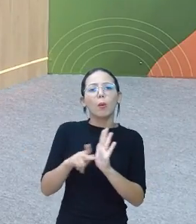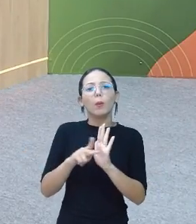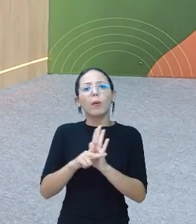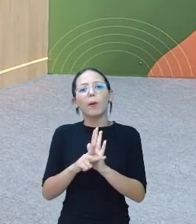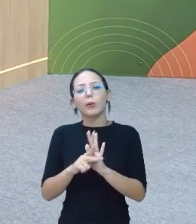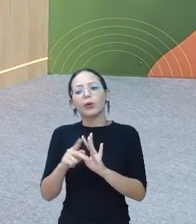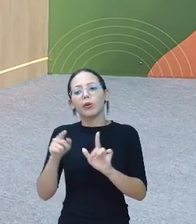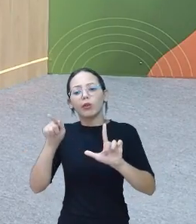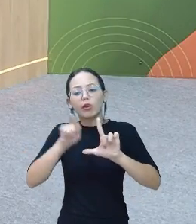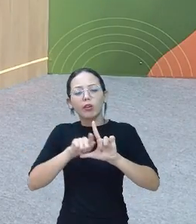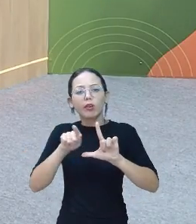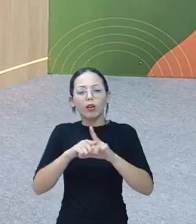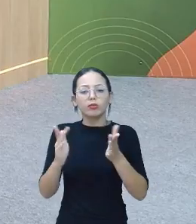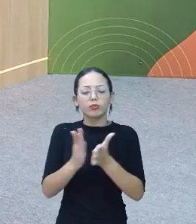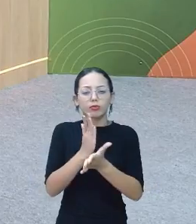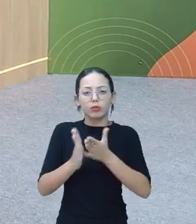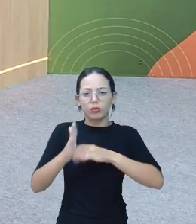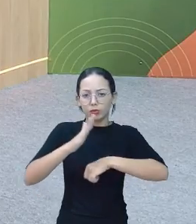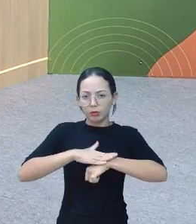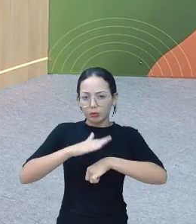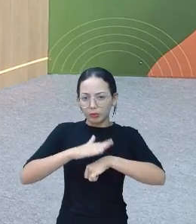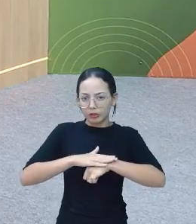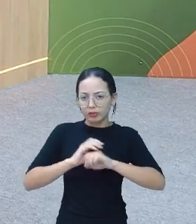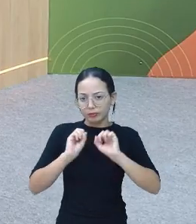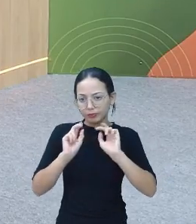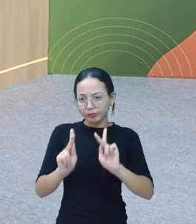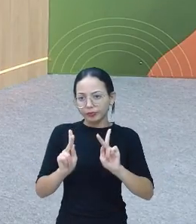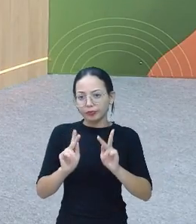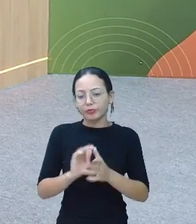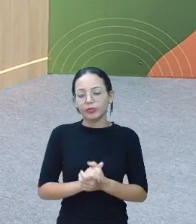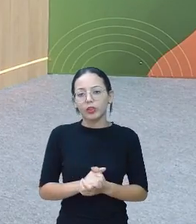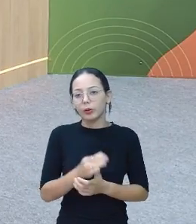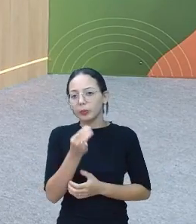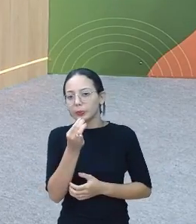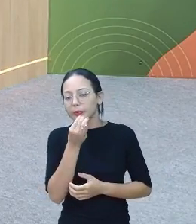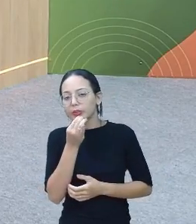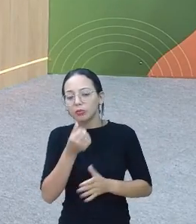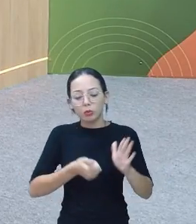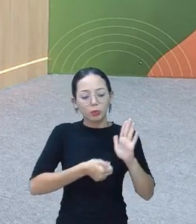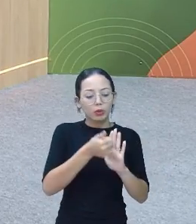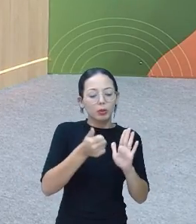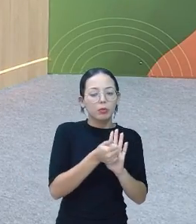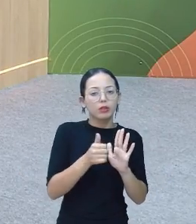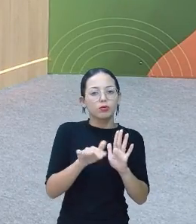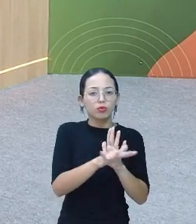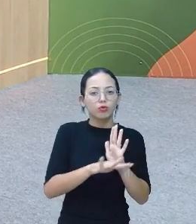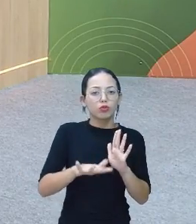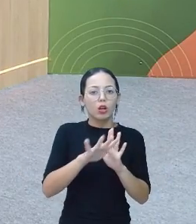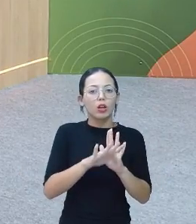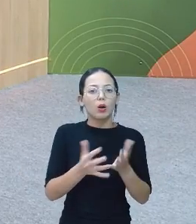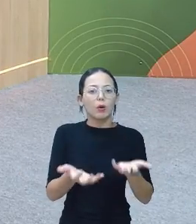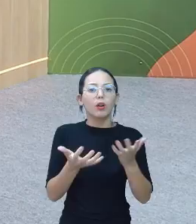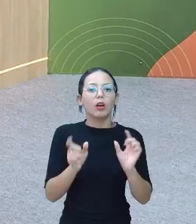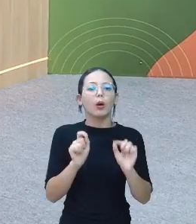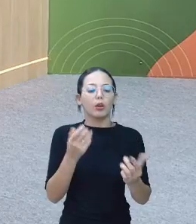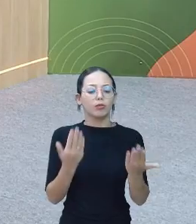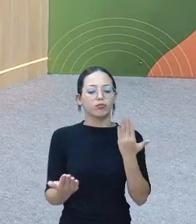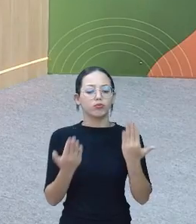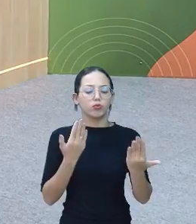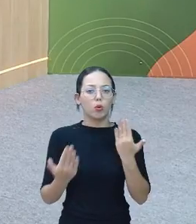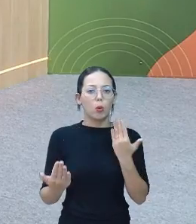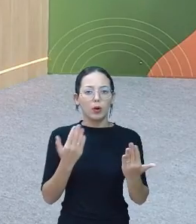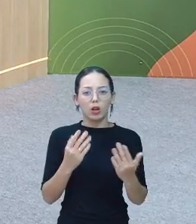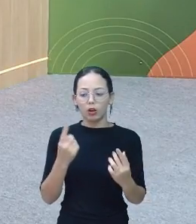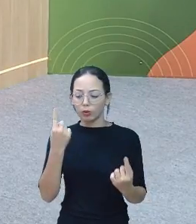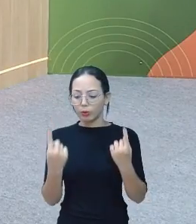mais adequado para determinadas situações, né? Por exemplo, aquele primeiro ali, de maneira geral, é quando você quer comparar